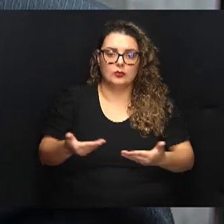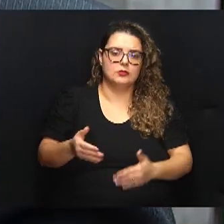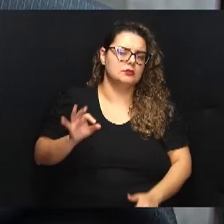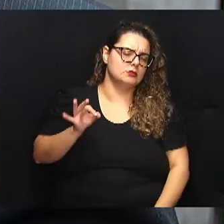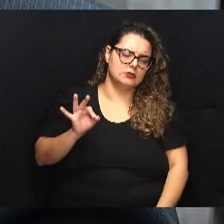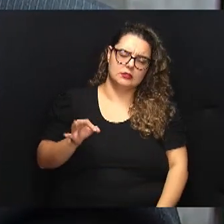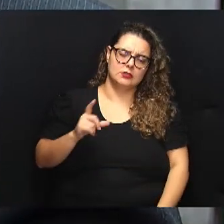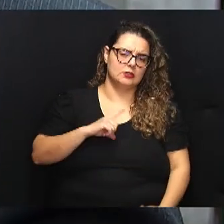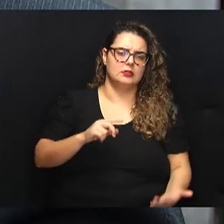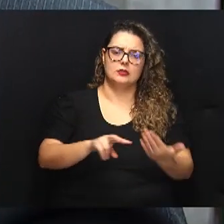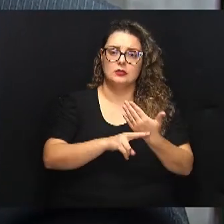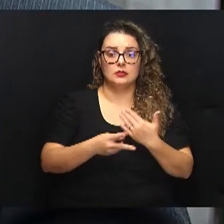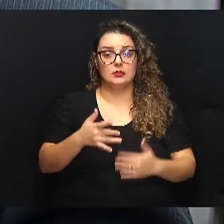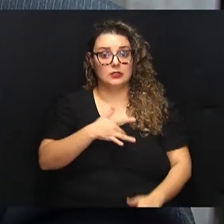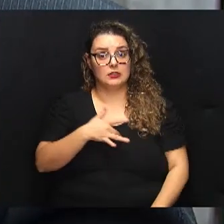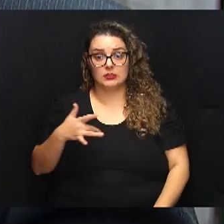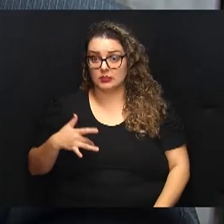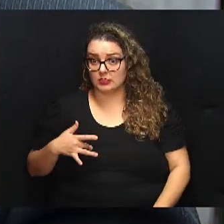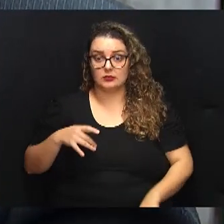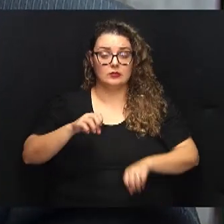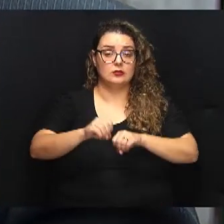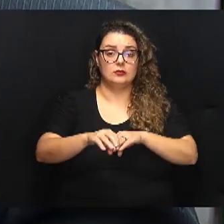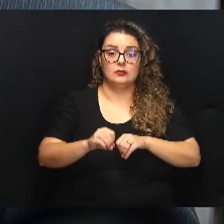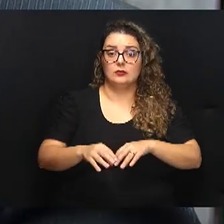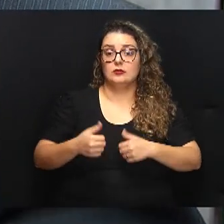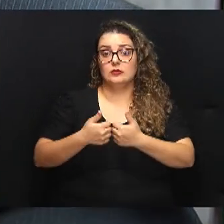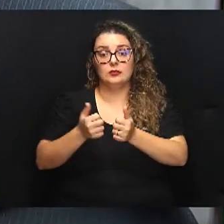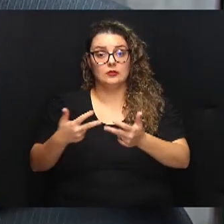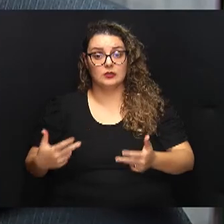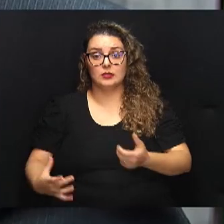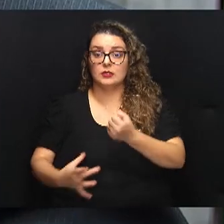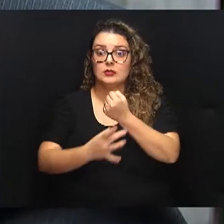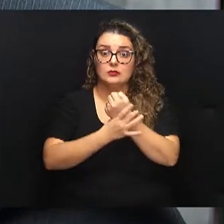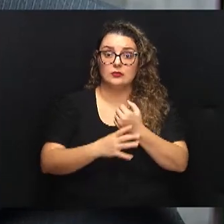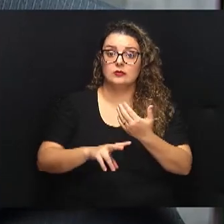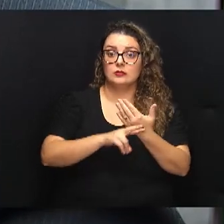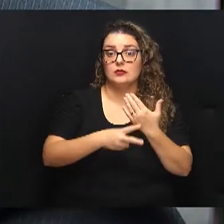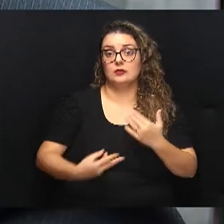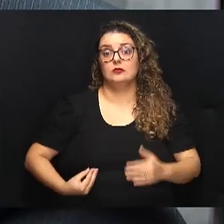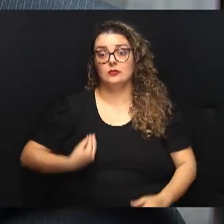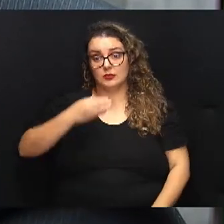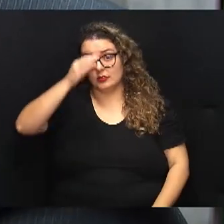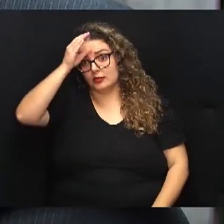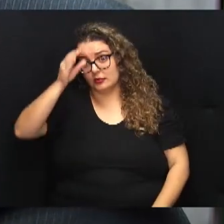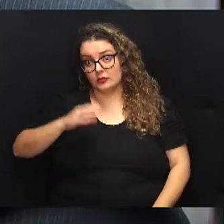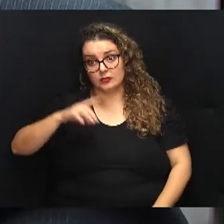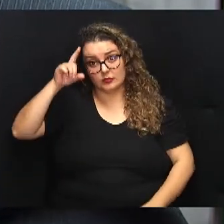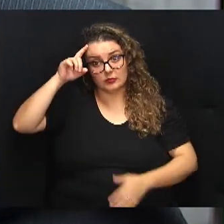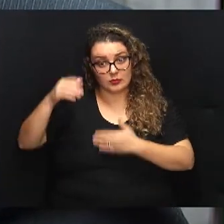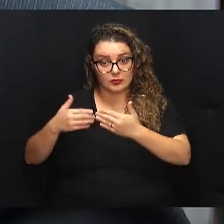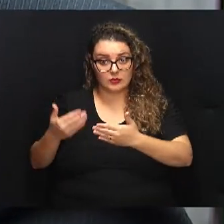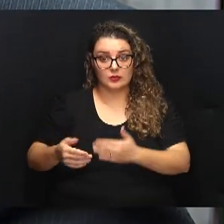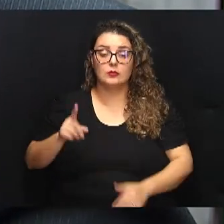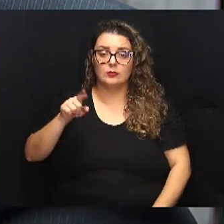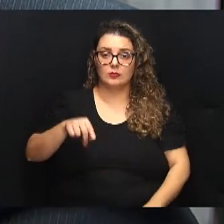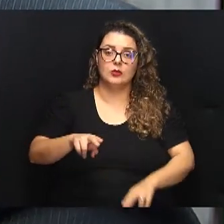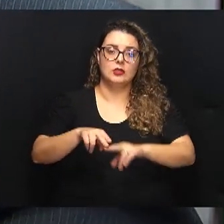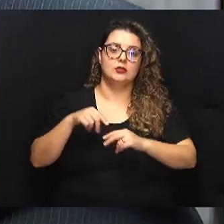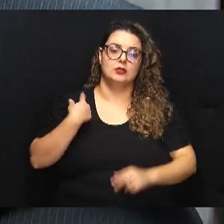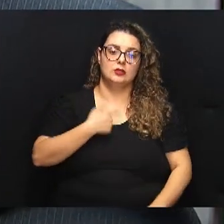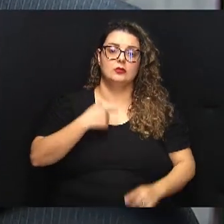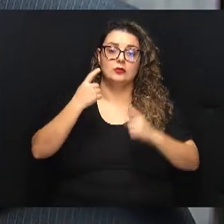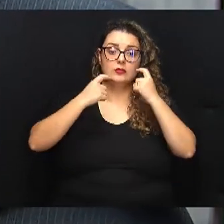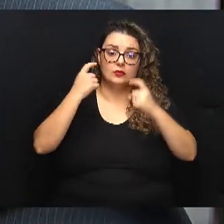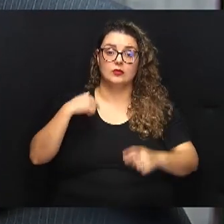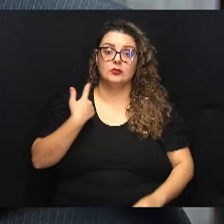terá impacto na saúde, na educação, no transporte, na segurança e vai afetar a vida do cidadão no dia a dia. Daí a nossa preocupação de nós já